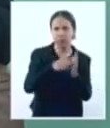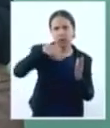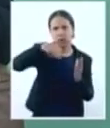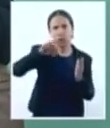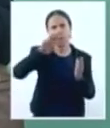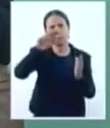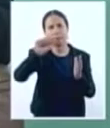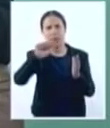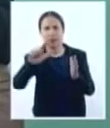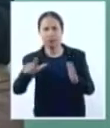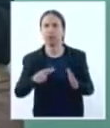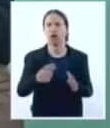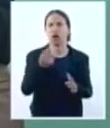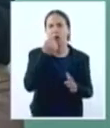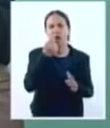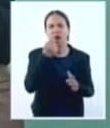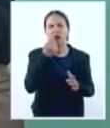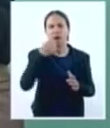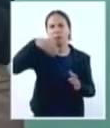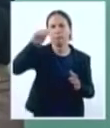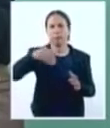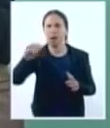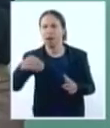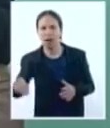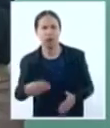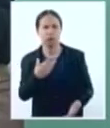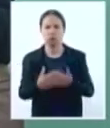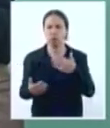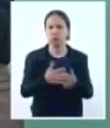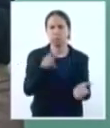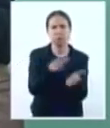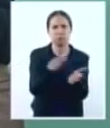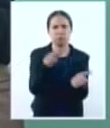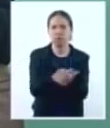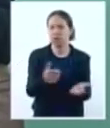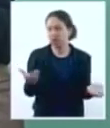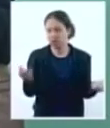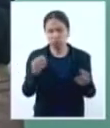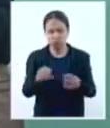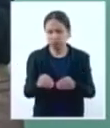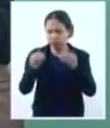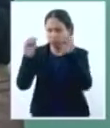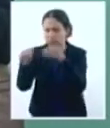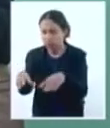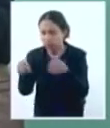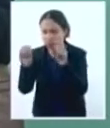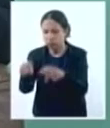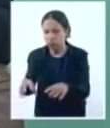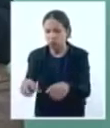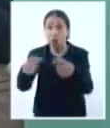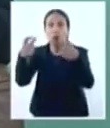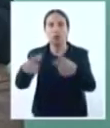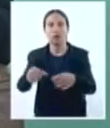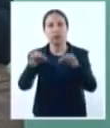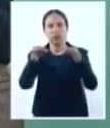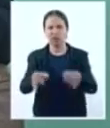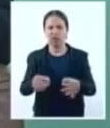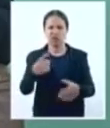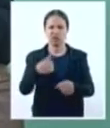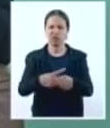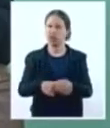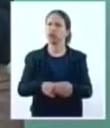E as pessoas se condicionaram de tal forma que elas depositam nesses lixos e a cidade toda já tem um sistema